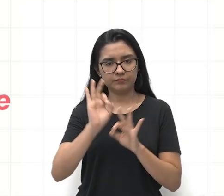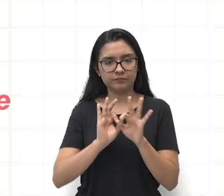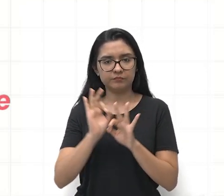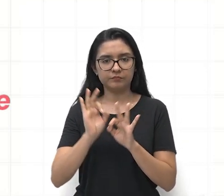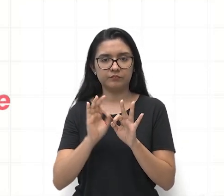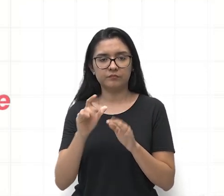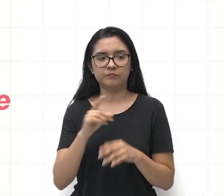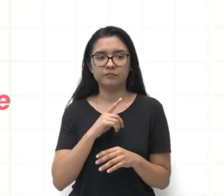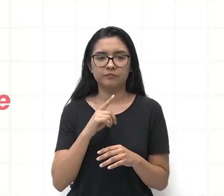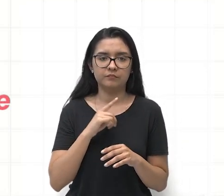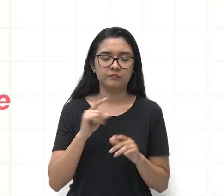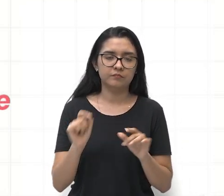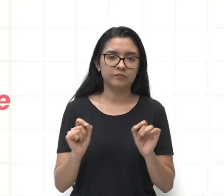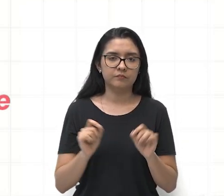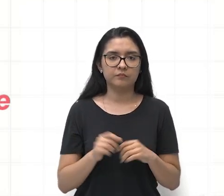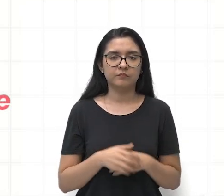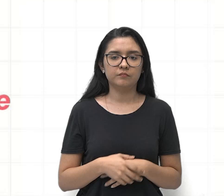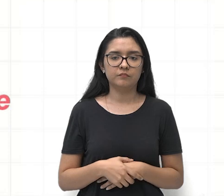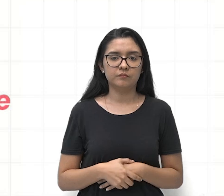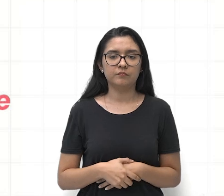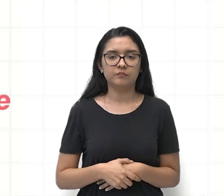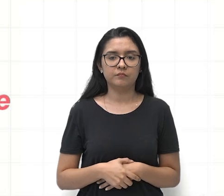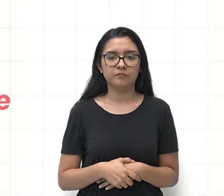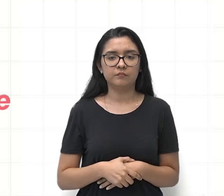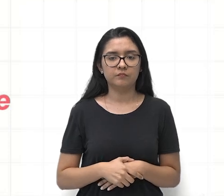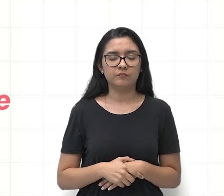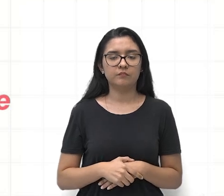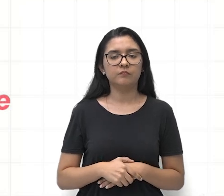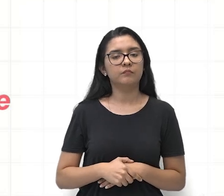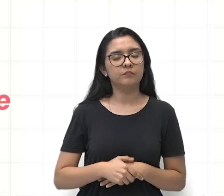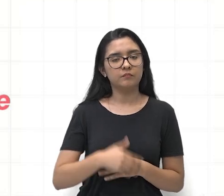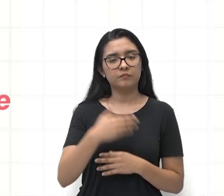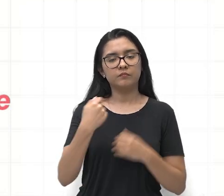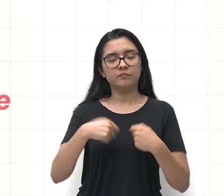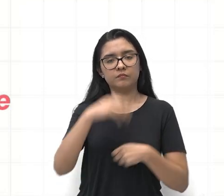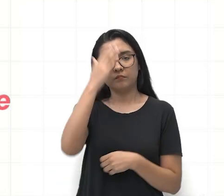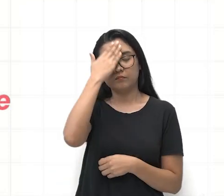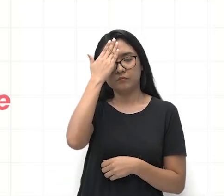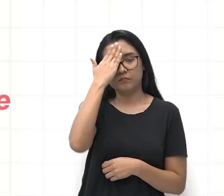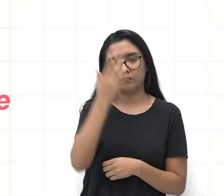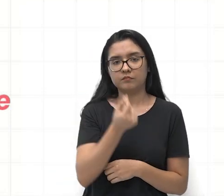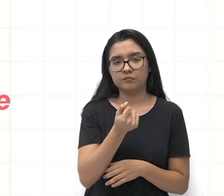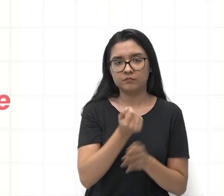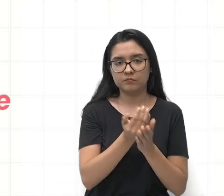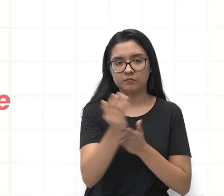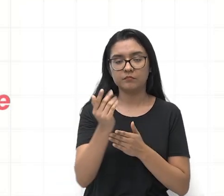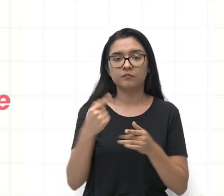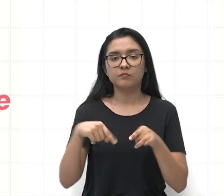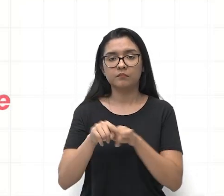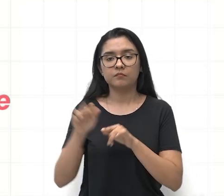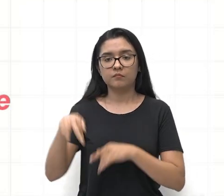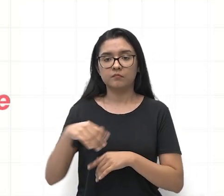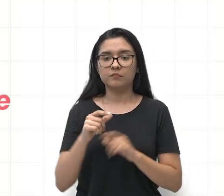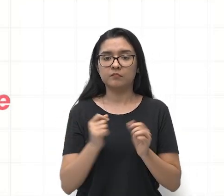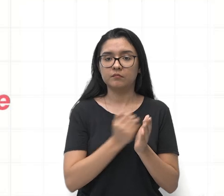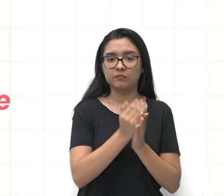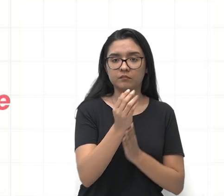nós termos aqui o conhecimento do preço final e inicial. Então, vamos ter o preço final, que é